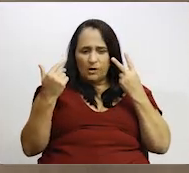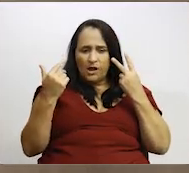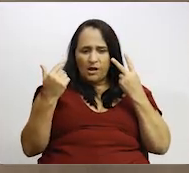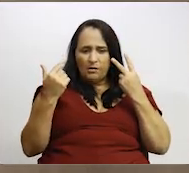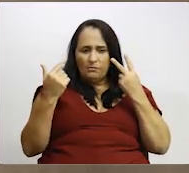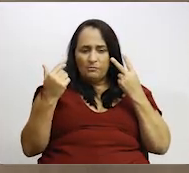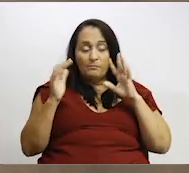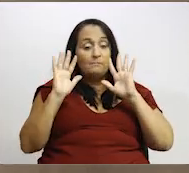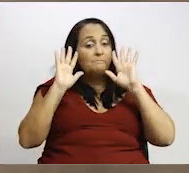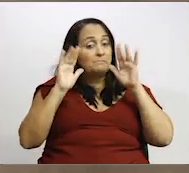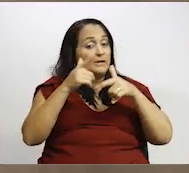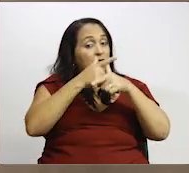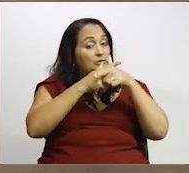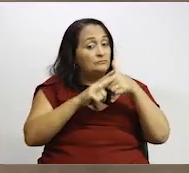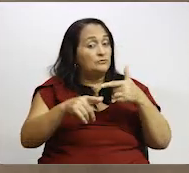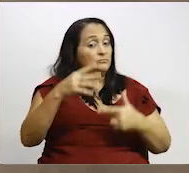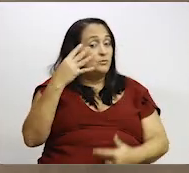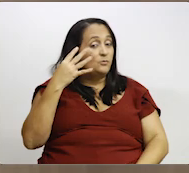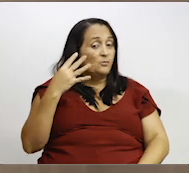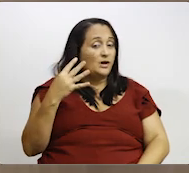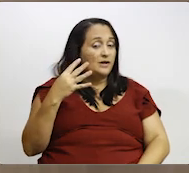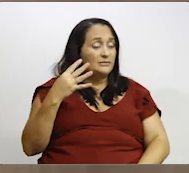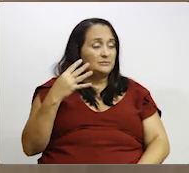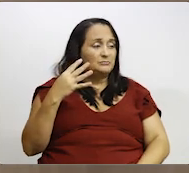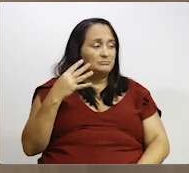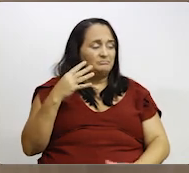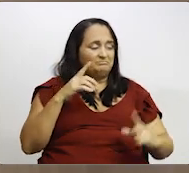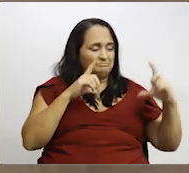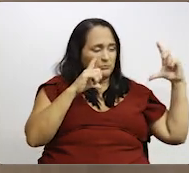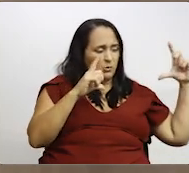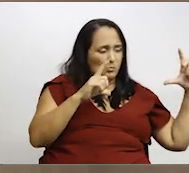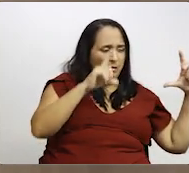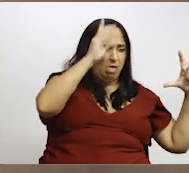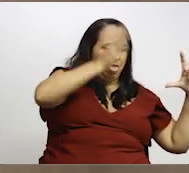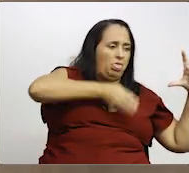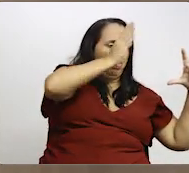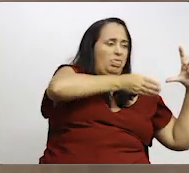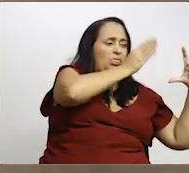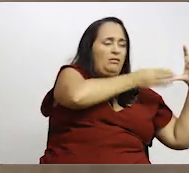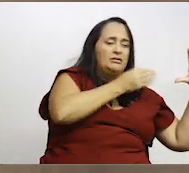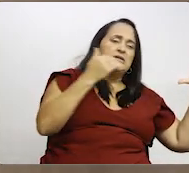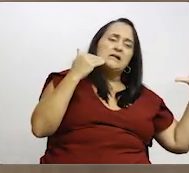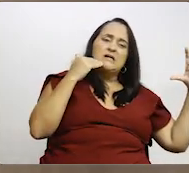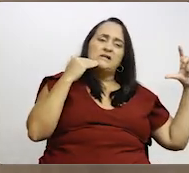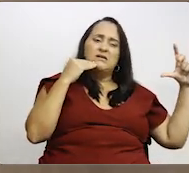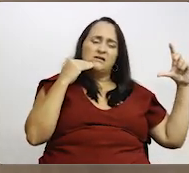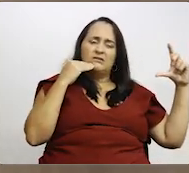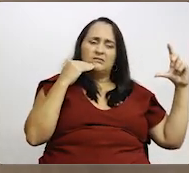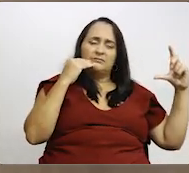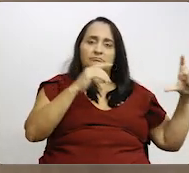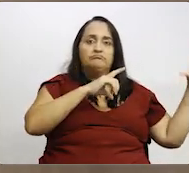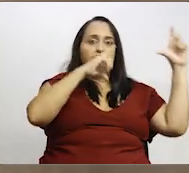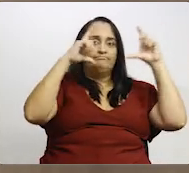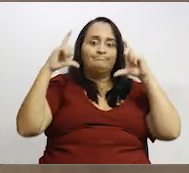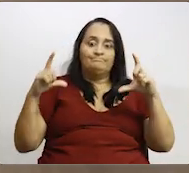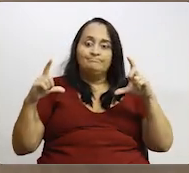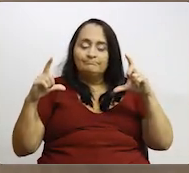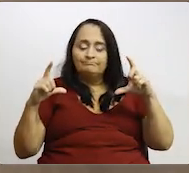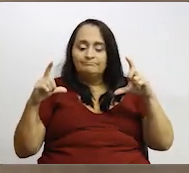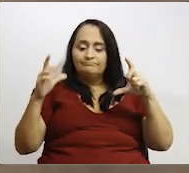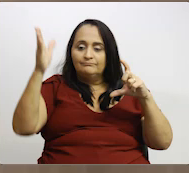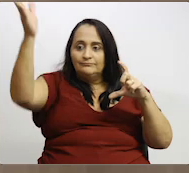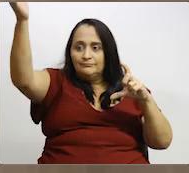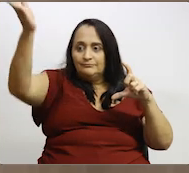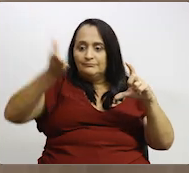4 partes, mas apenas essa está dividida em partes iguais, considerando a